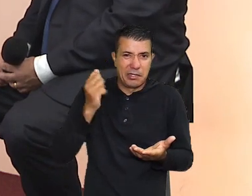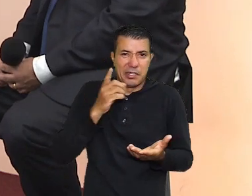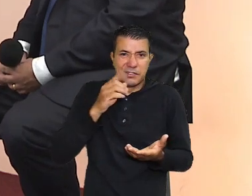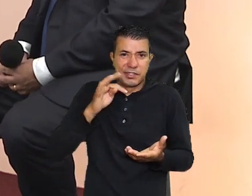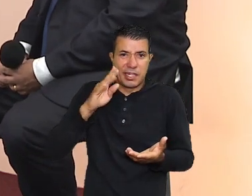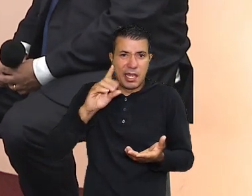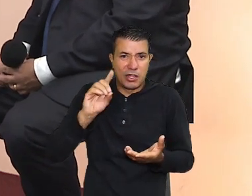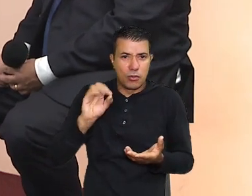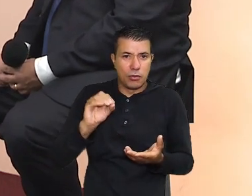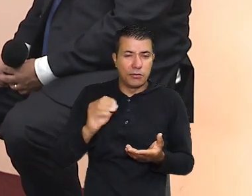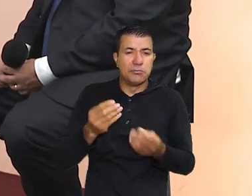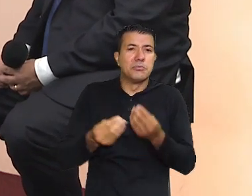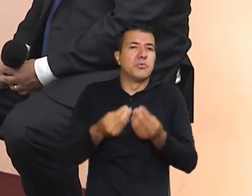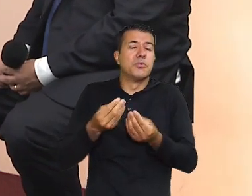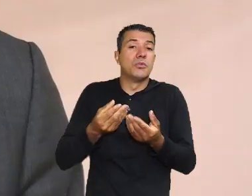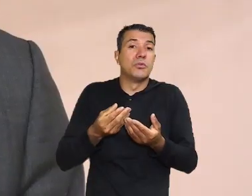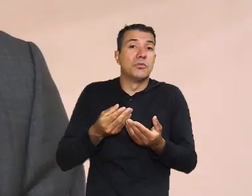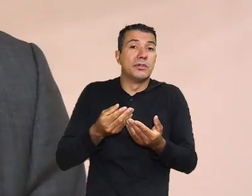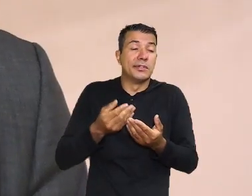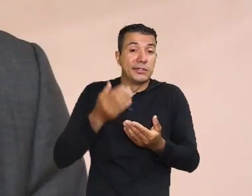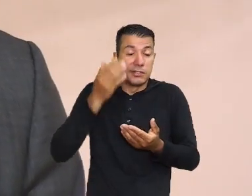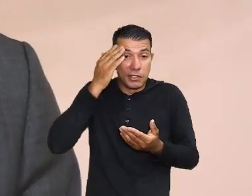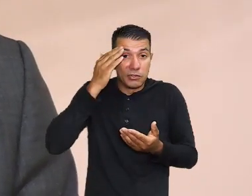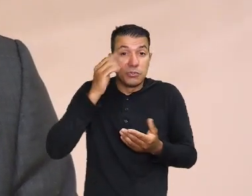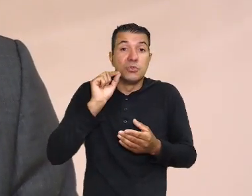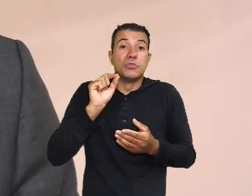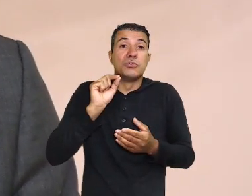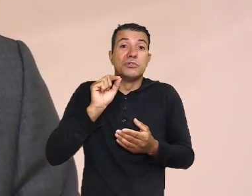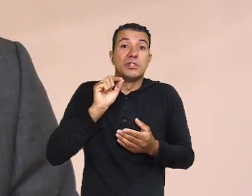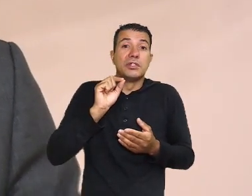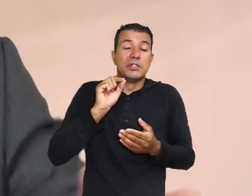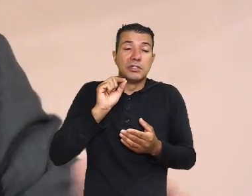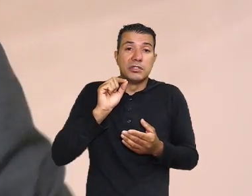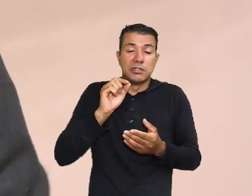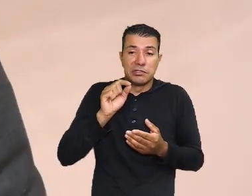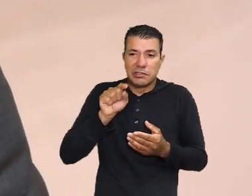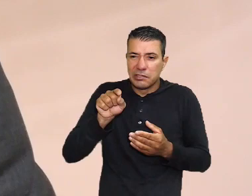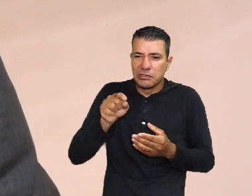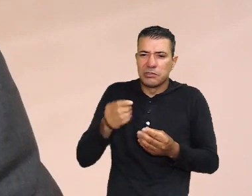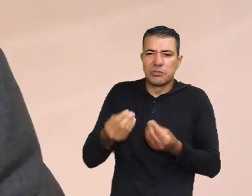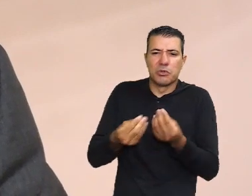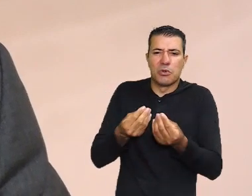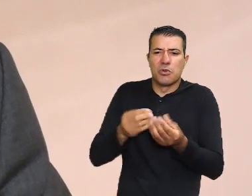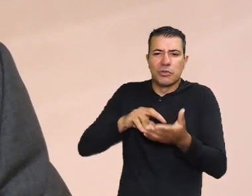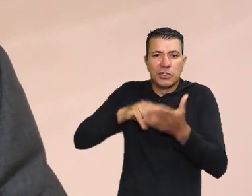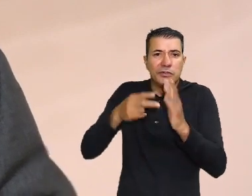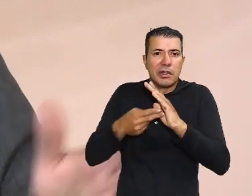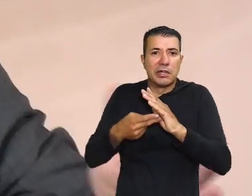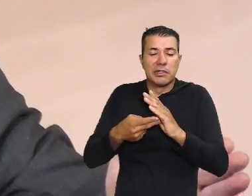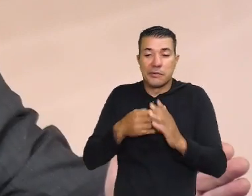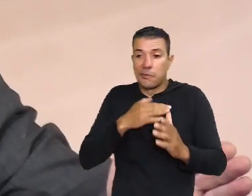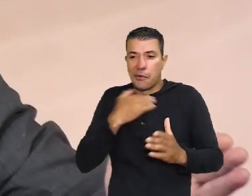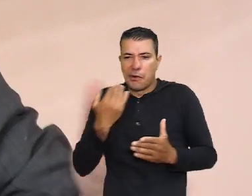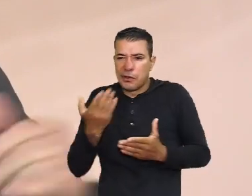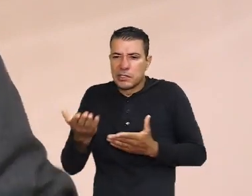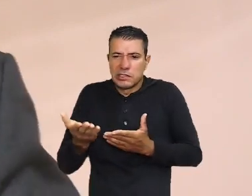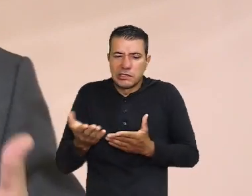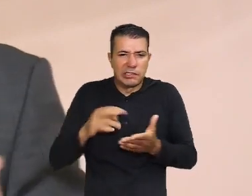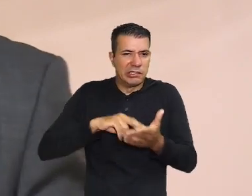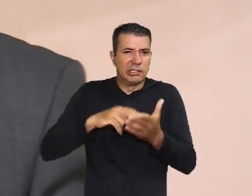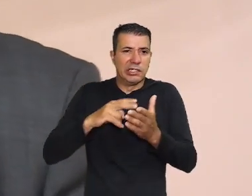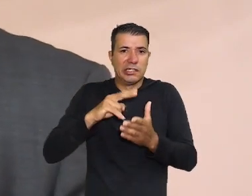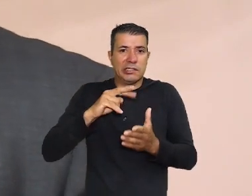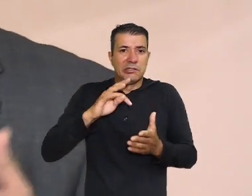os senhores conhecem, aquele que diz assim, ó, só não tem jeito para quê? Pode falar aí, pastor, não tem problema. Para a morte. Já ouviu esse ditado?